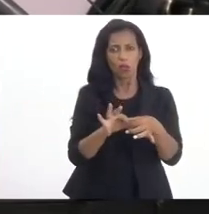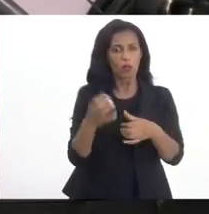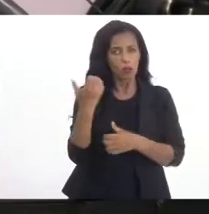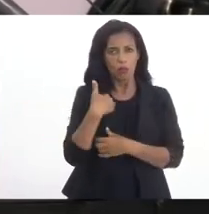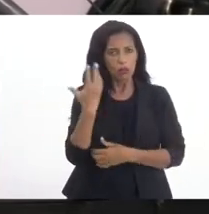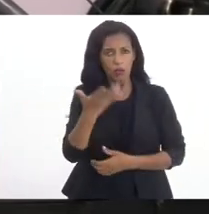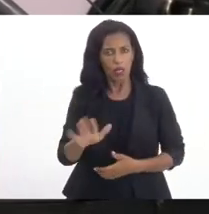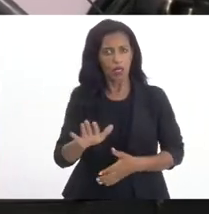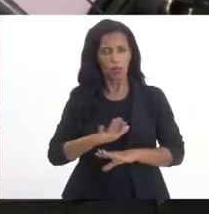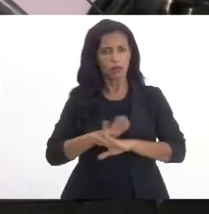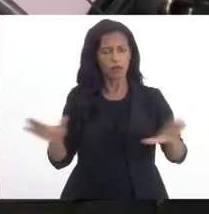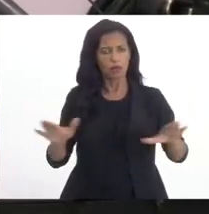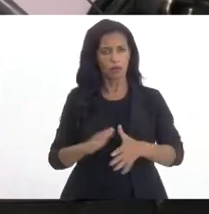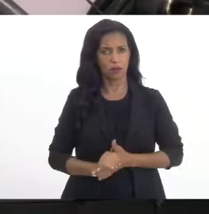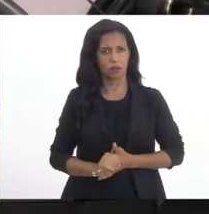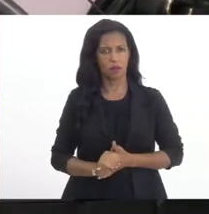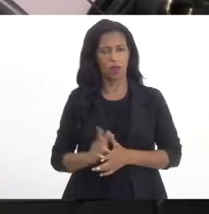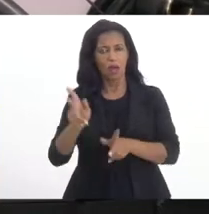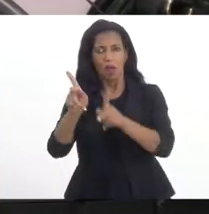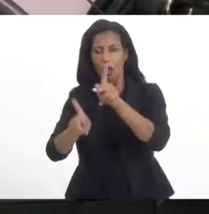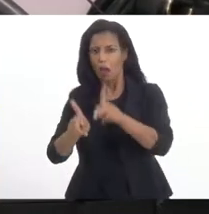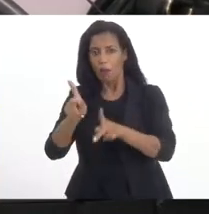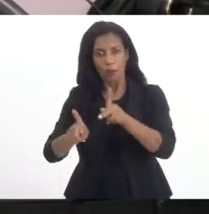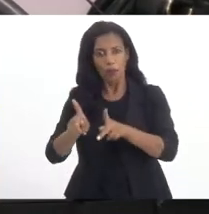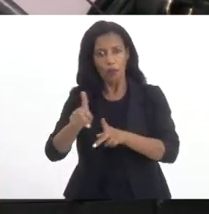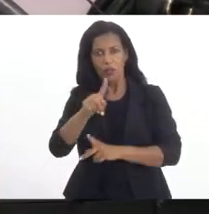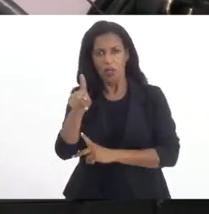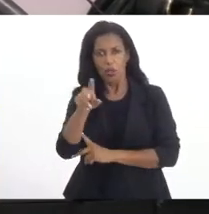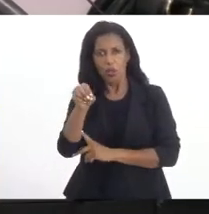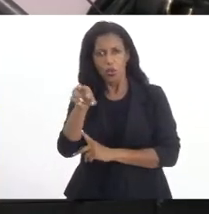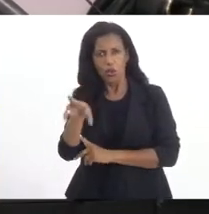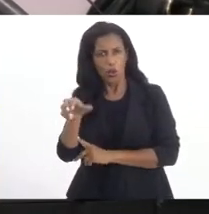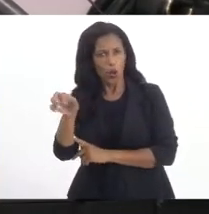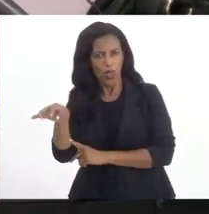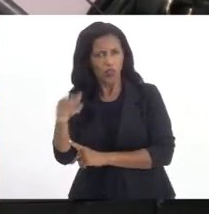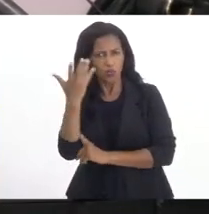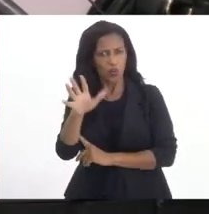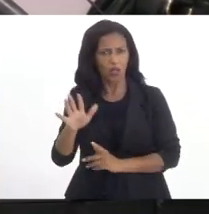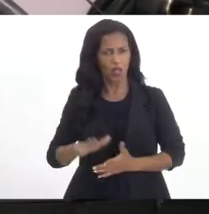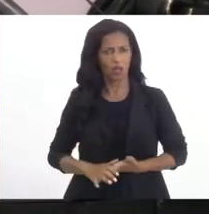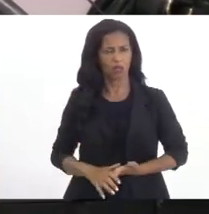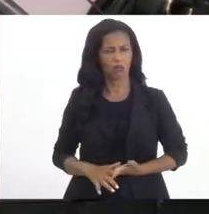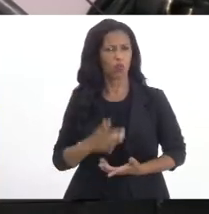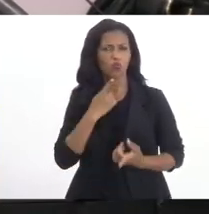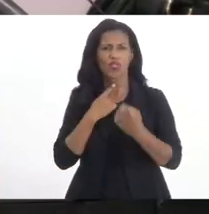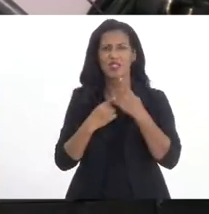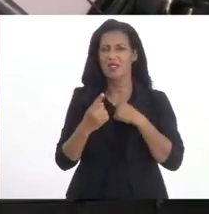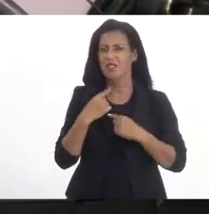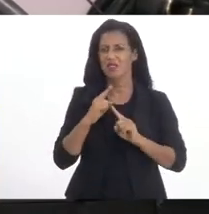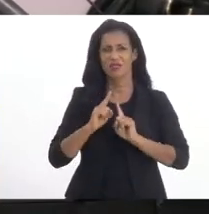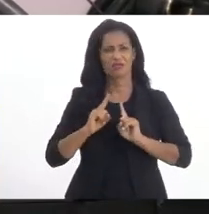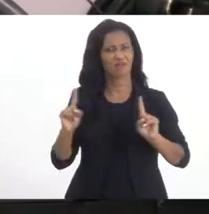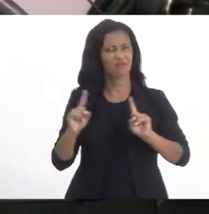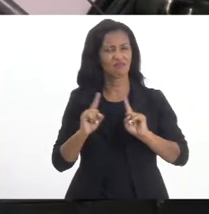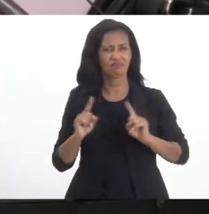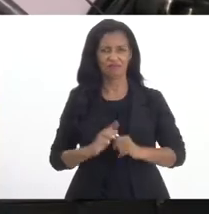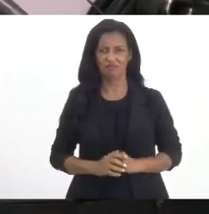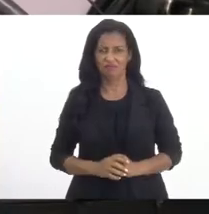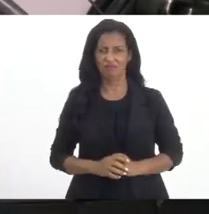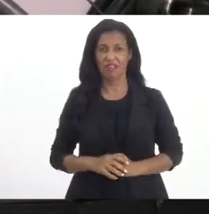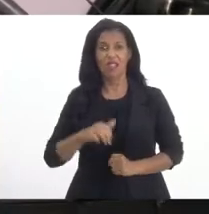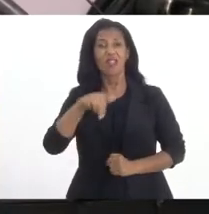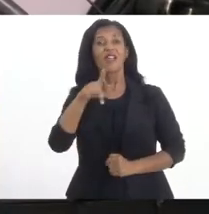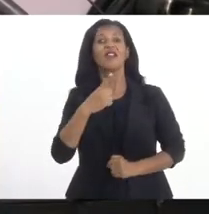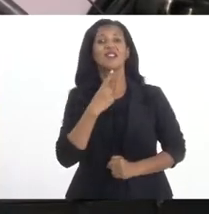isso. A população da Zona Oeste não deseja isso. Não deseja isso. A população da Zona Oeste... Quem